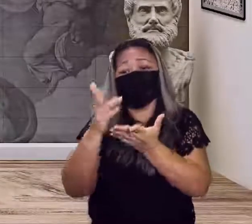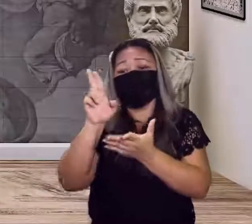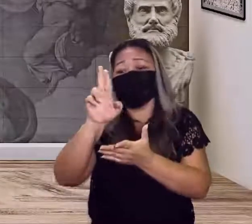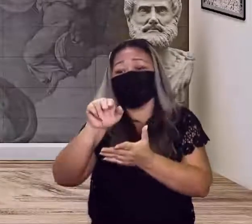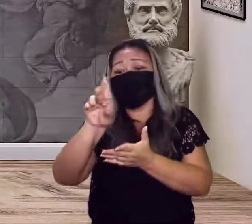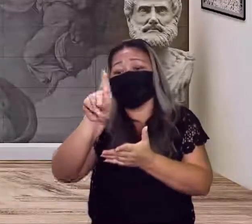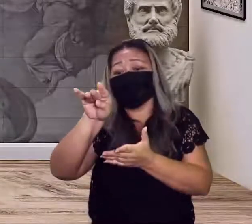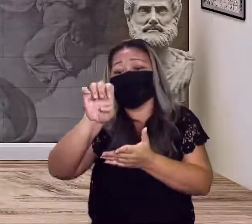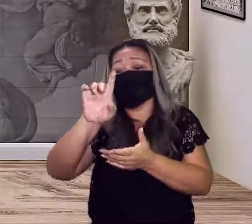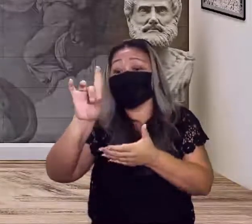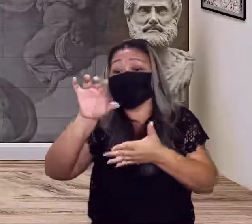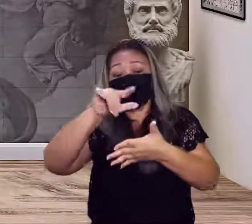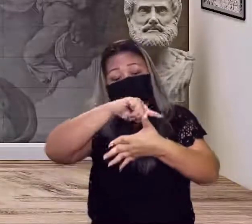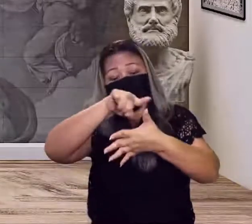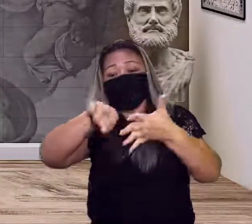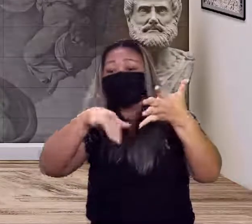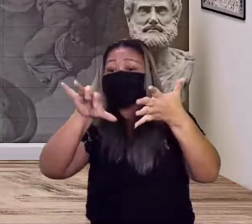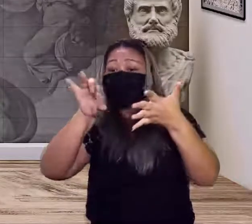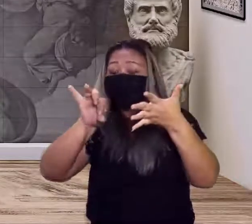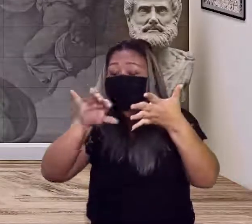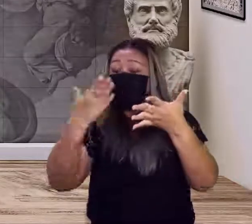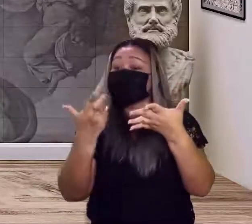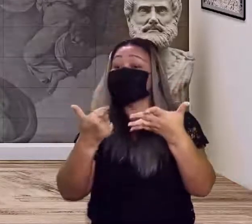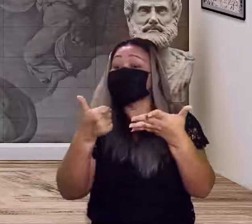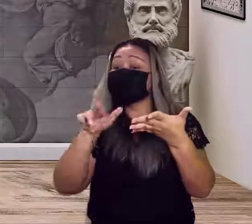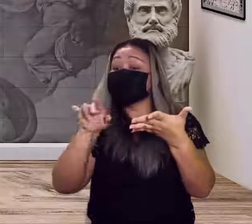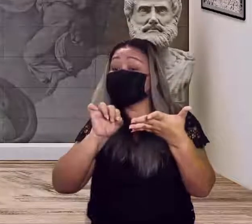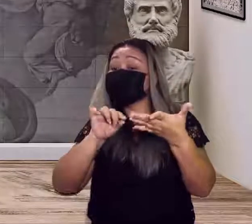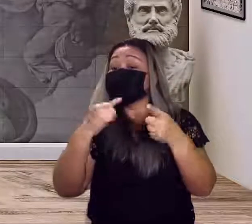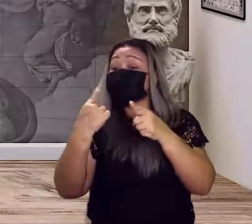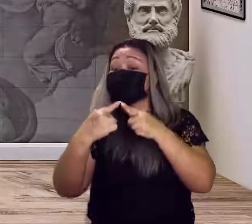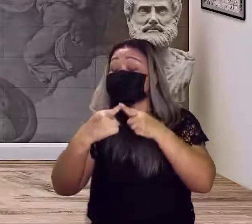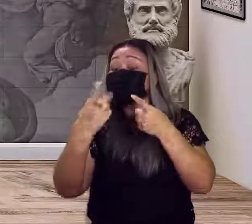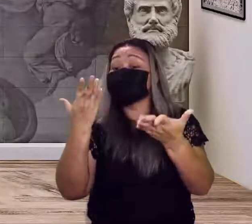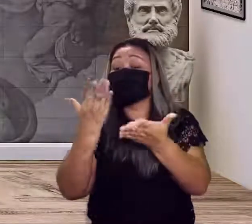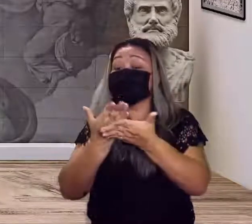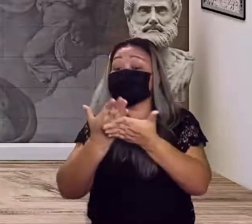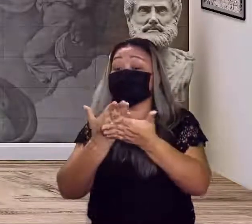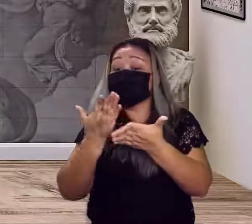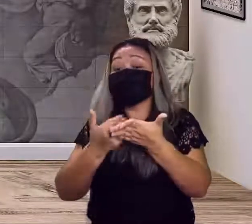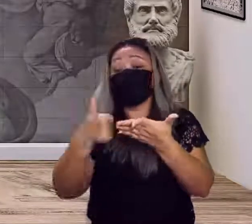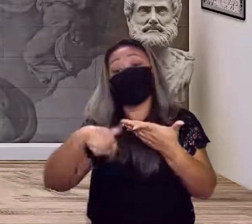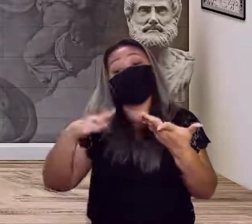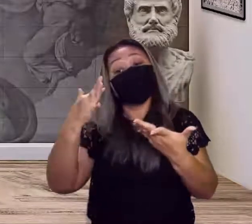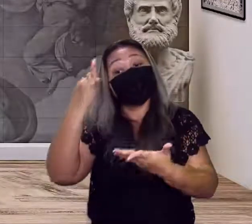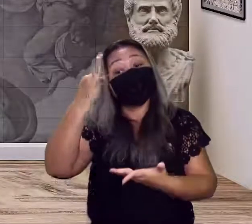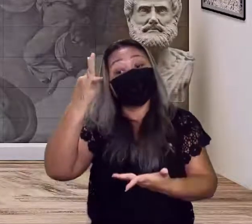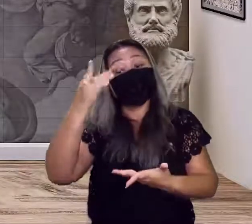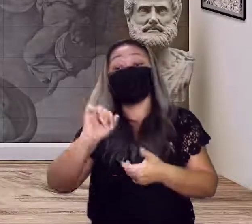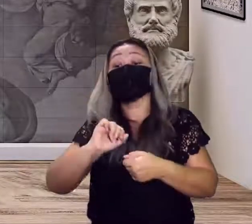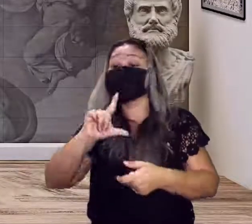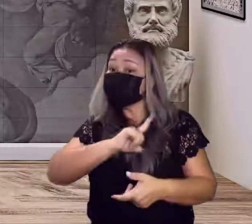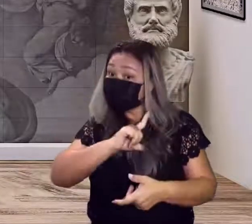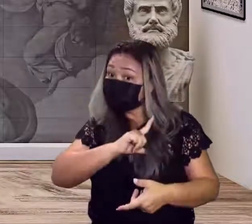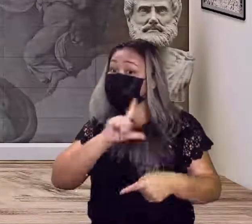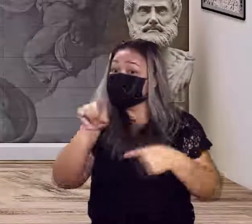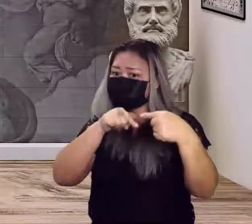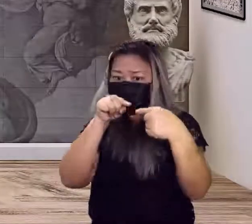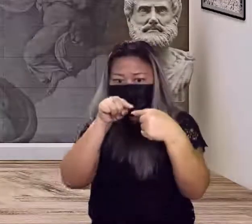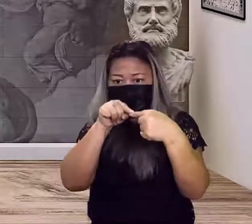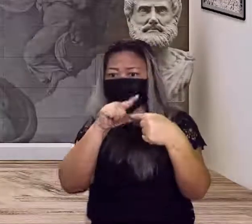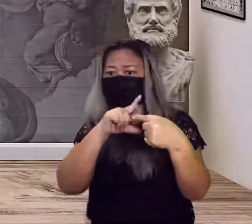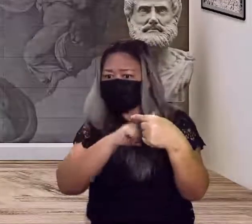unidade as novas razões para você estudar filosofia. Então ela é isso, ó, tem que ter um sentido. Se não tiver um